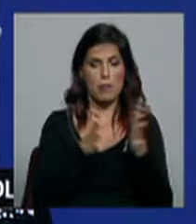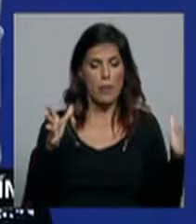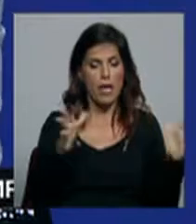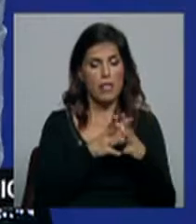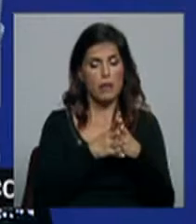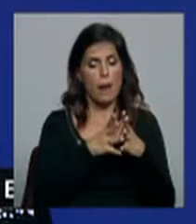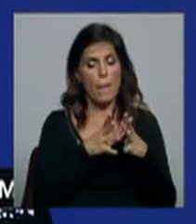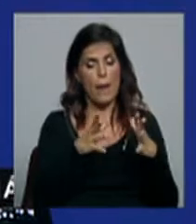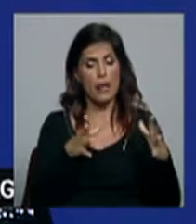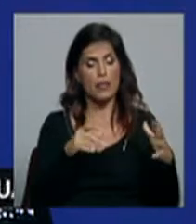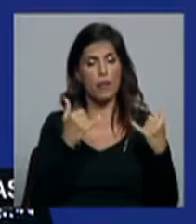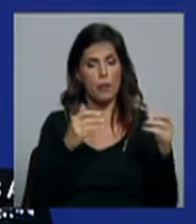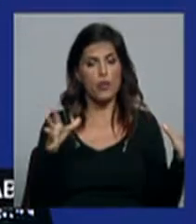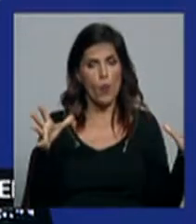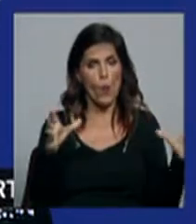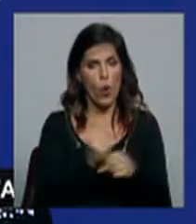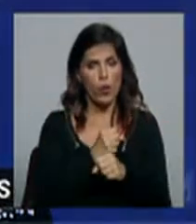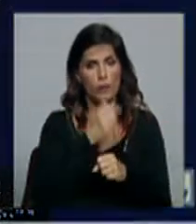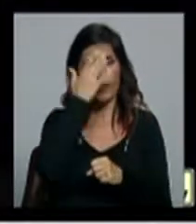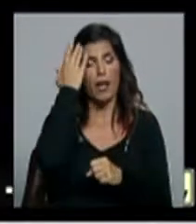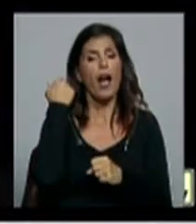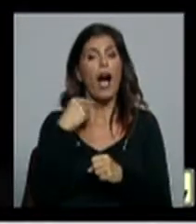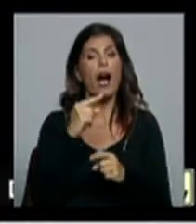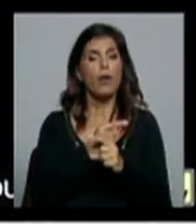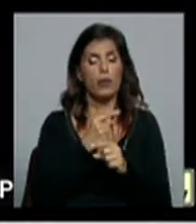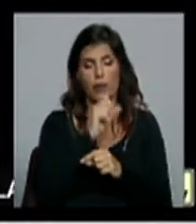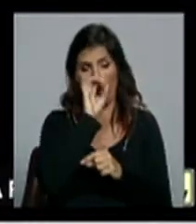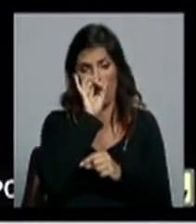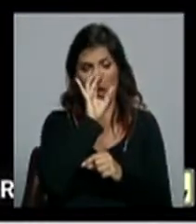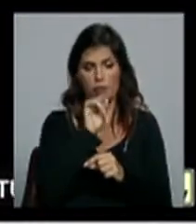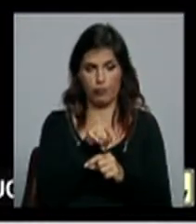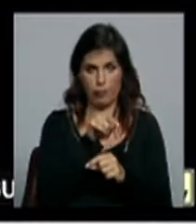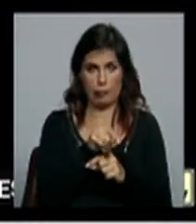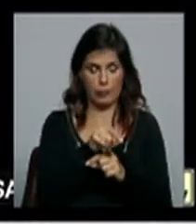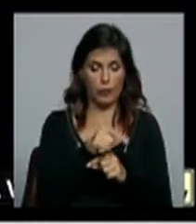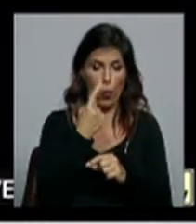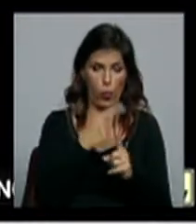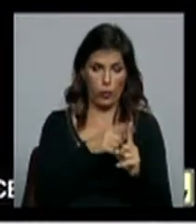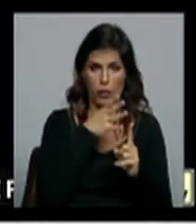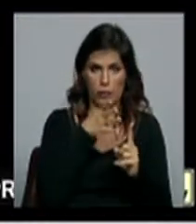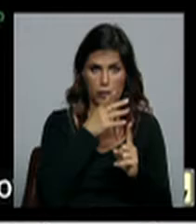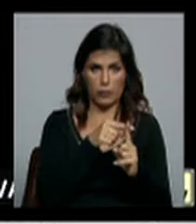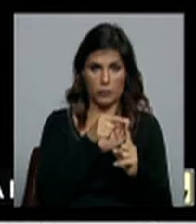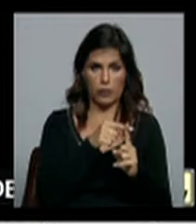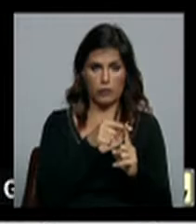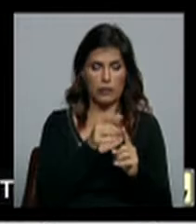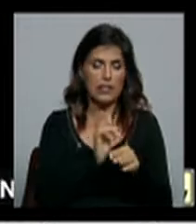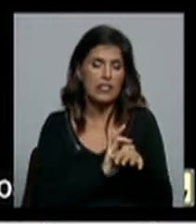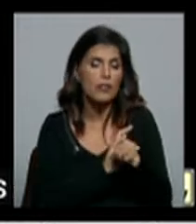pequenininha, há ali coisas extraordinárias que vão acontecer na órbita destes planetas. O que diz um modelo é o seguinte: aquilo é tudo muito